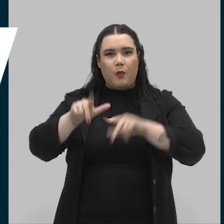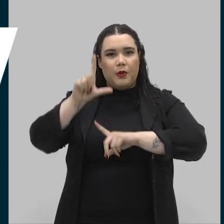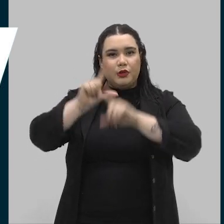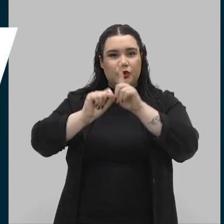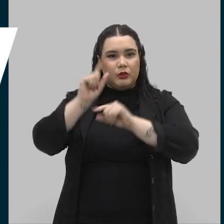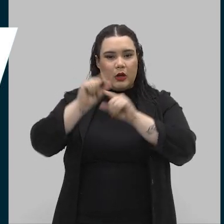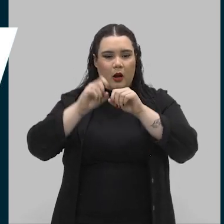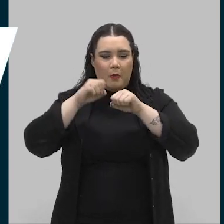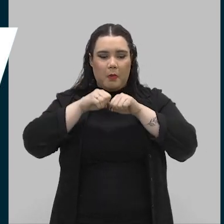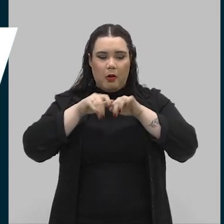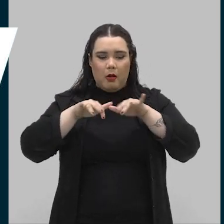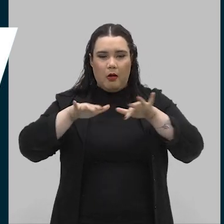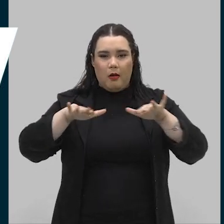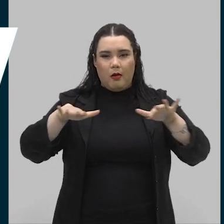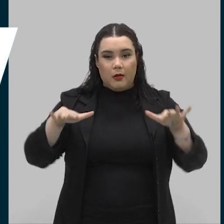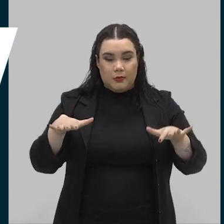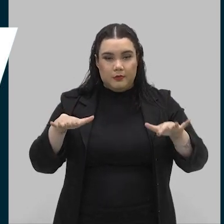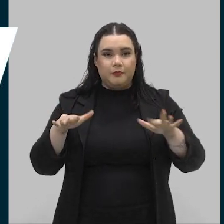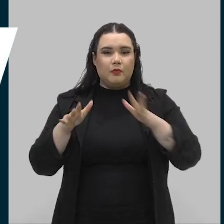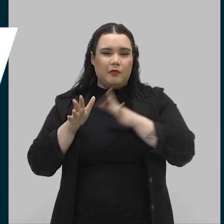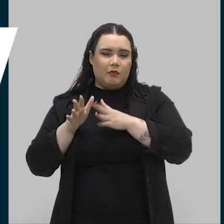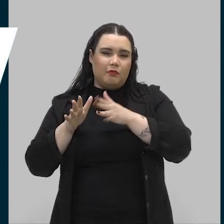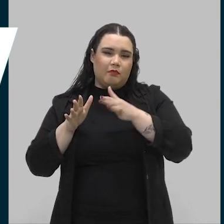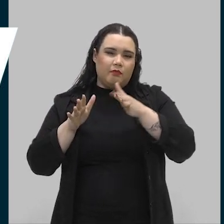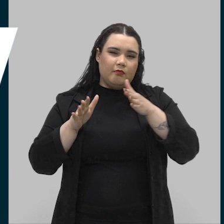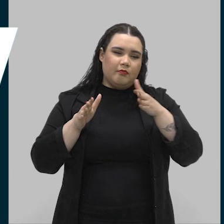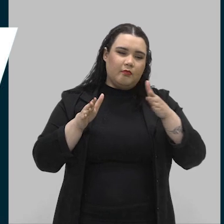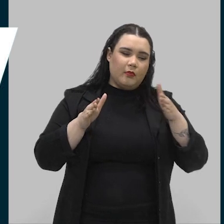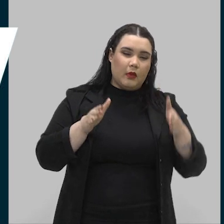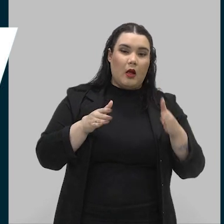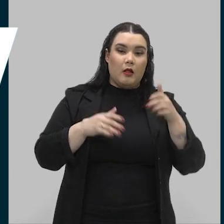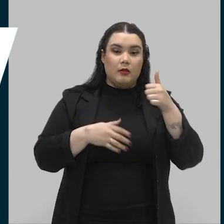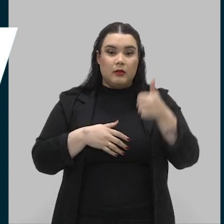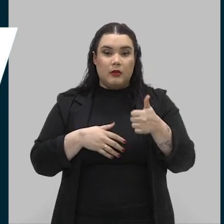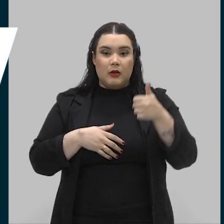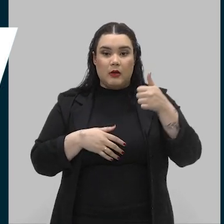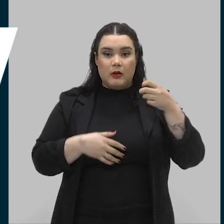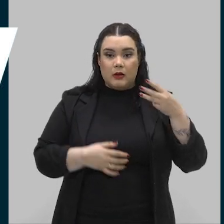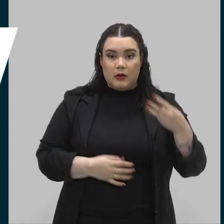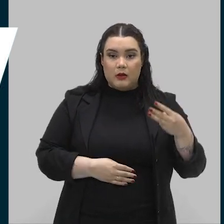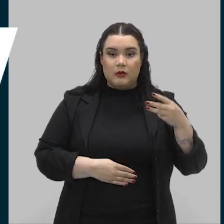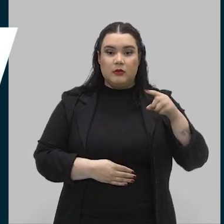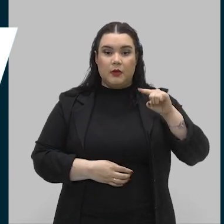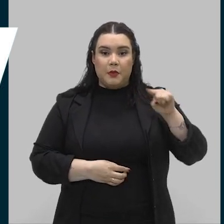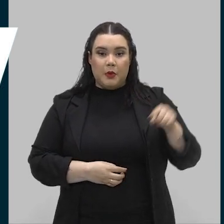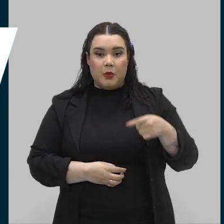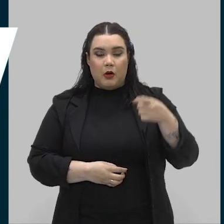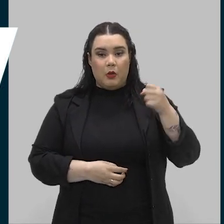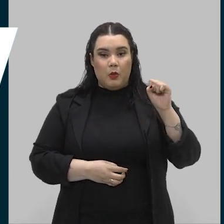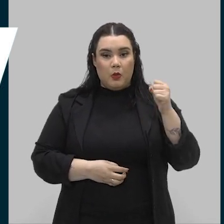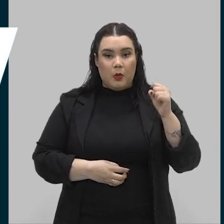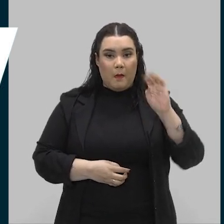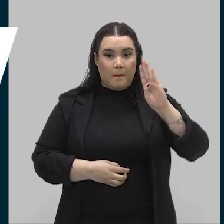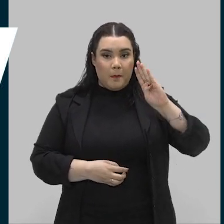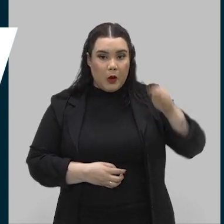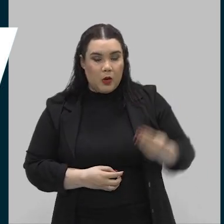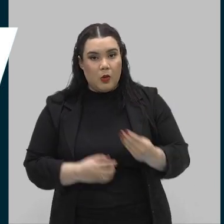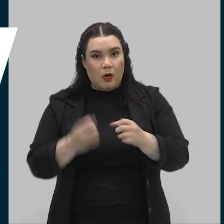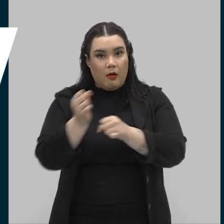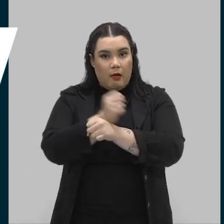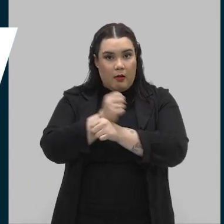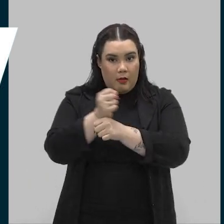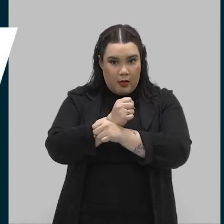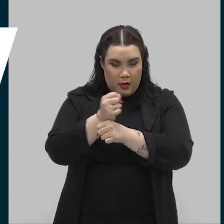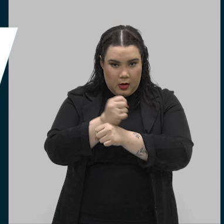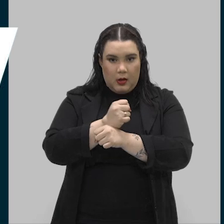E após 13,8 bilhões de anos, 13,8 bilhões de anos após